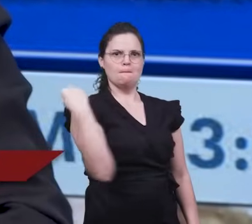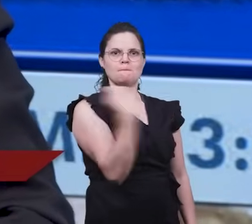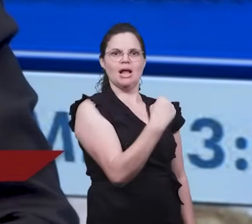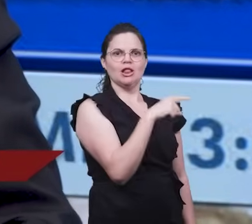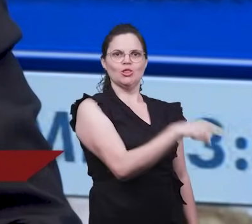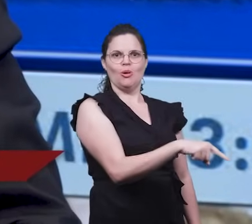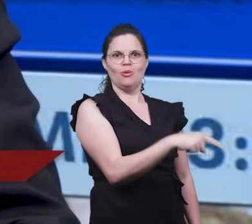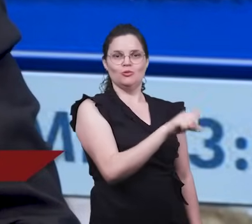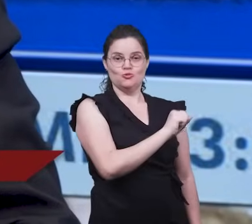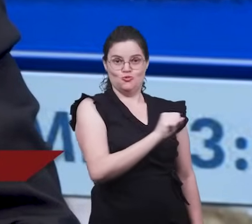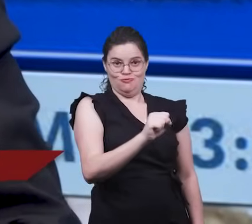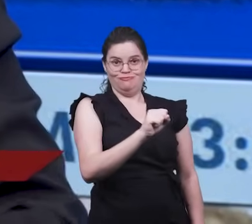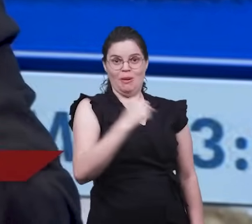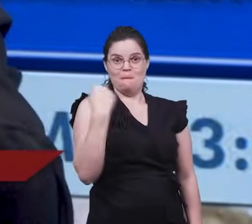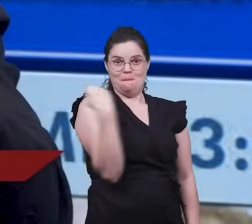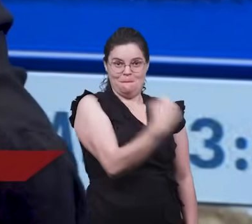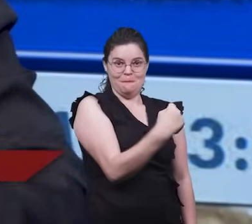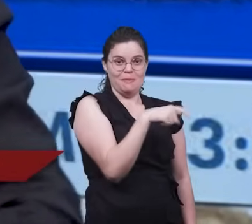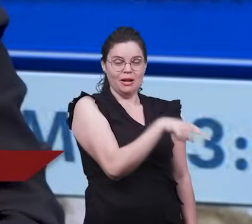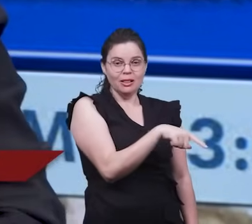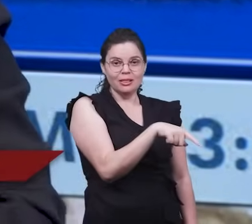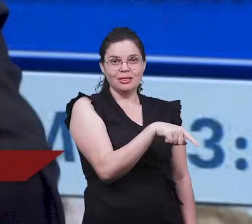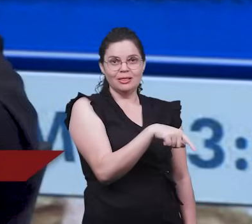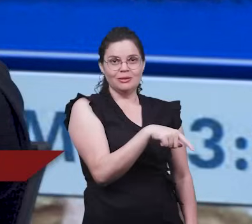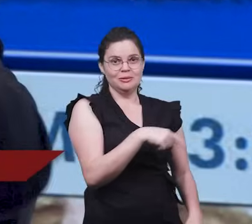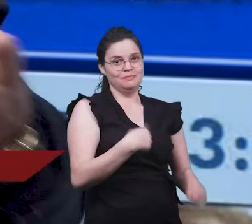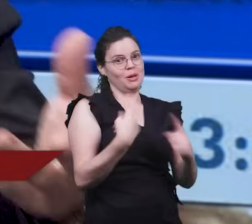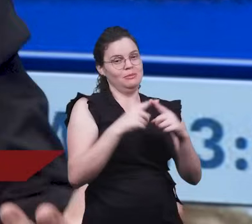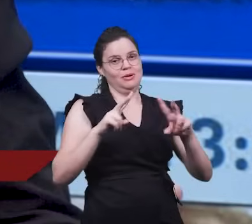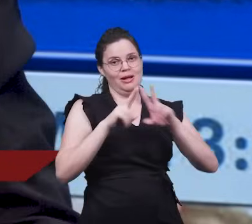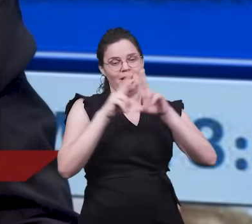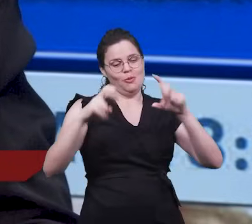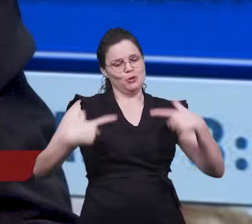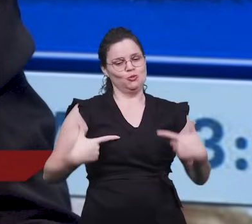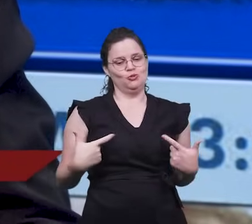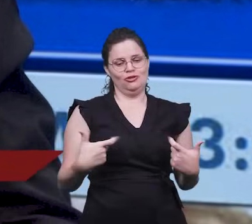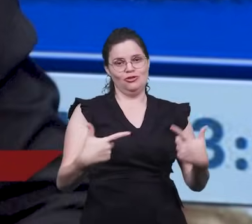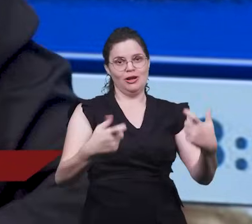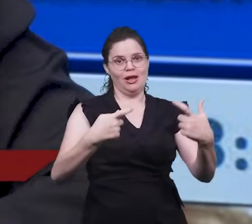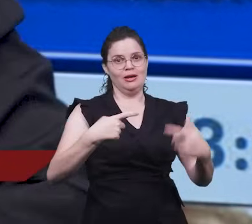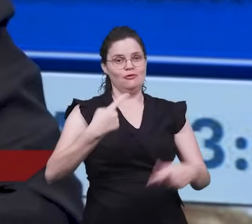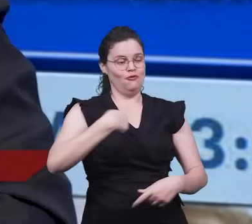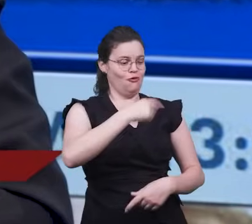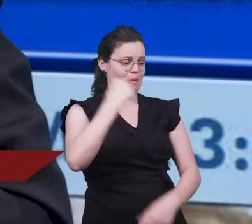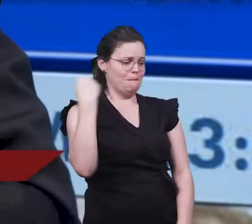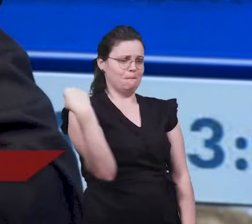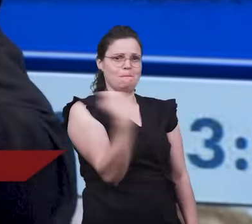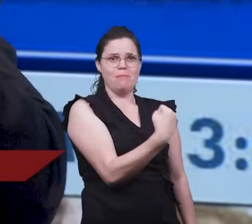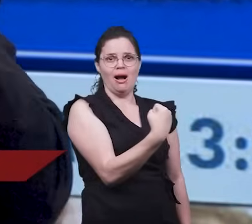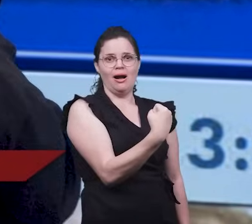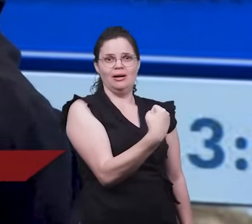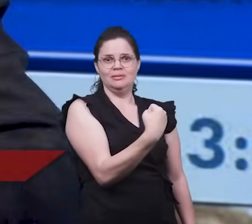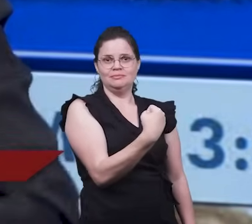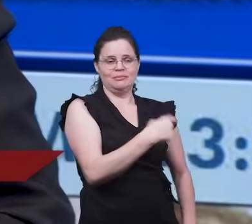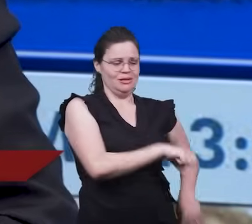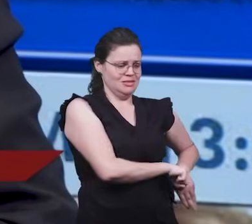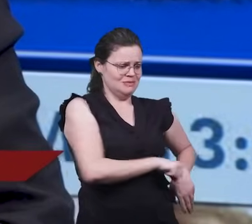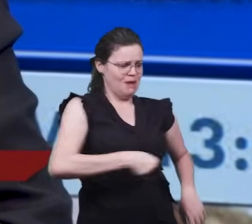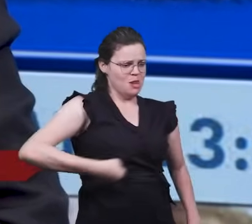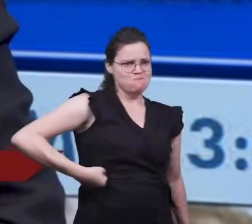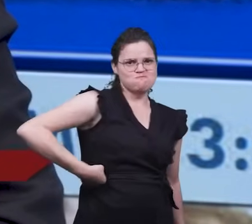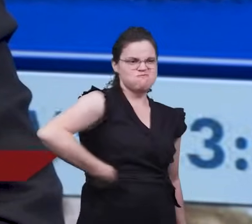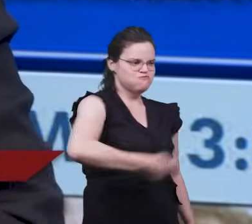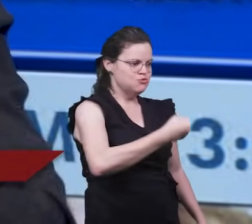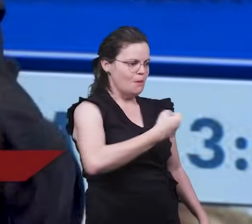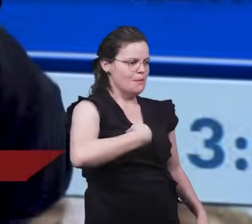o sogro. Era uma questão de guerra. né? Mas ele matou o